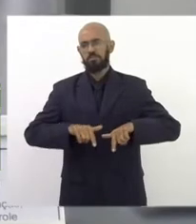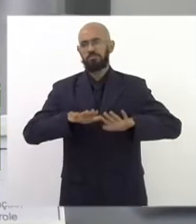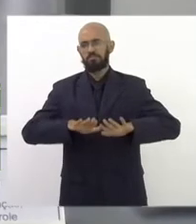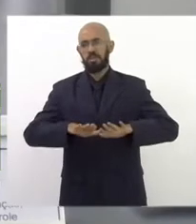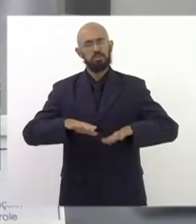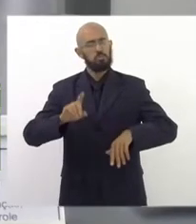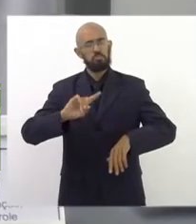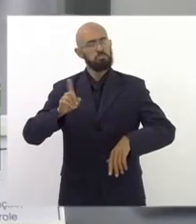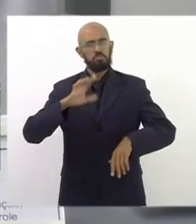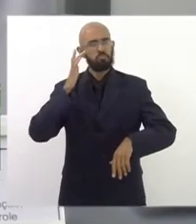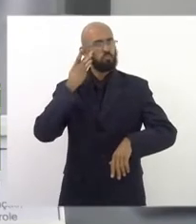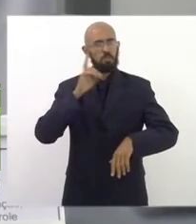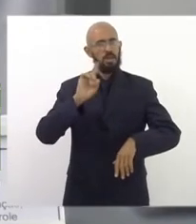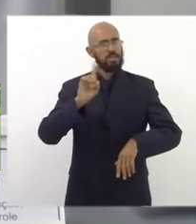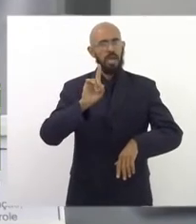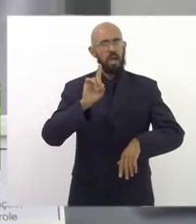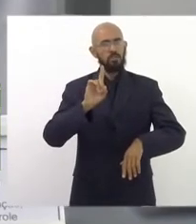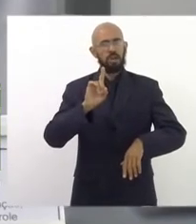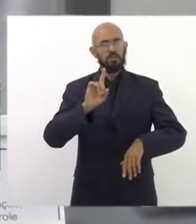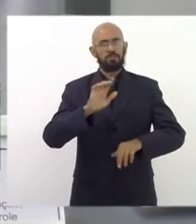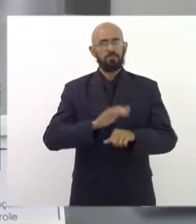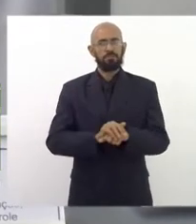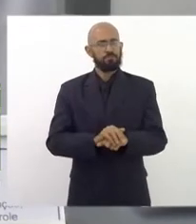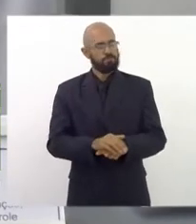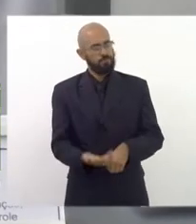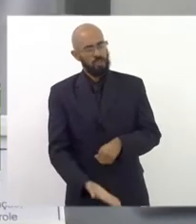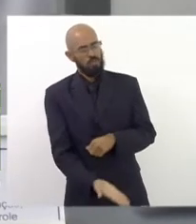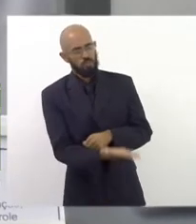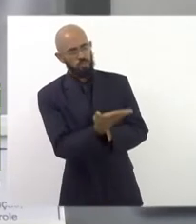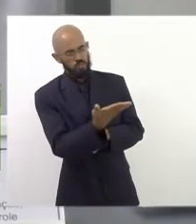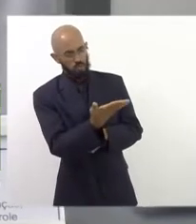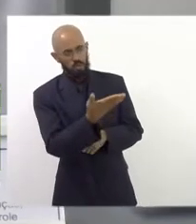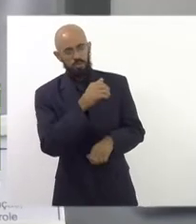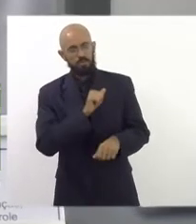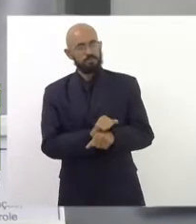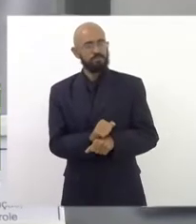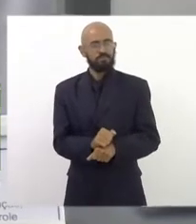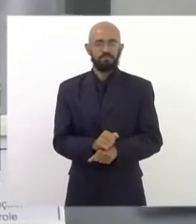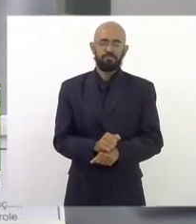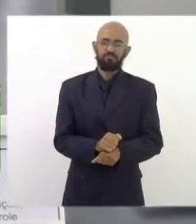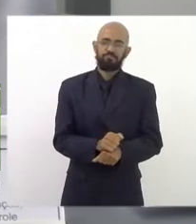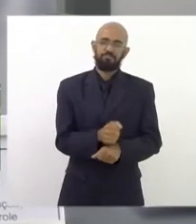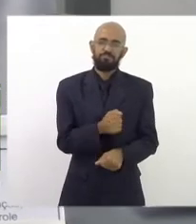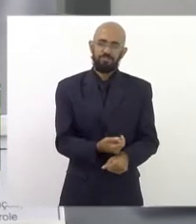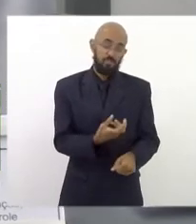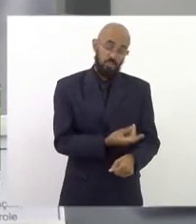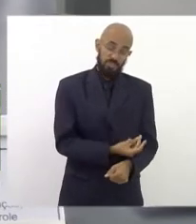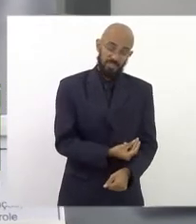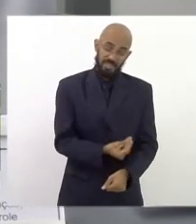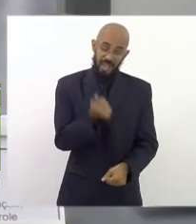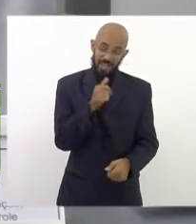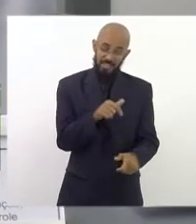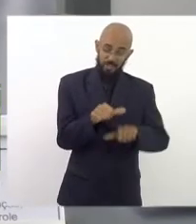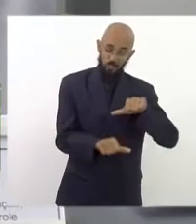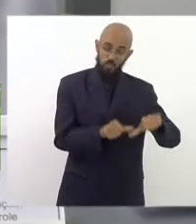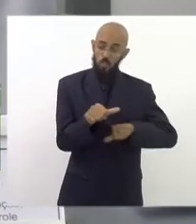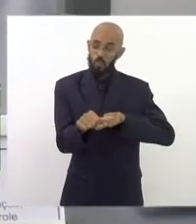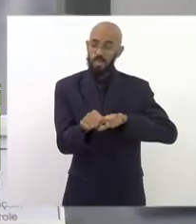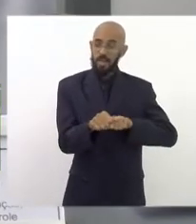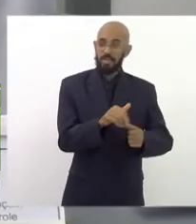não imaginava que Vossa Excelência fosse sair da Secretaria de